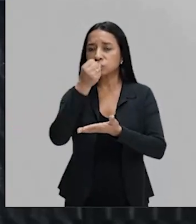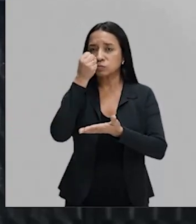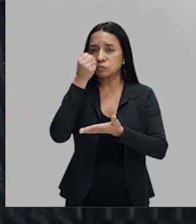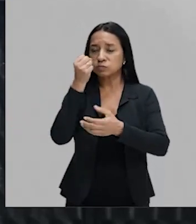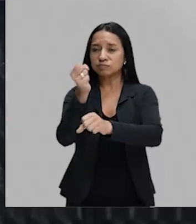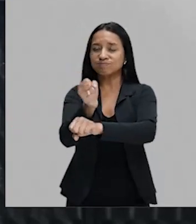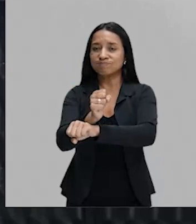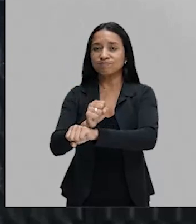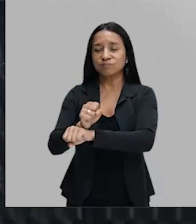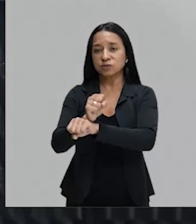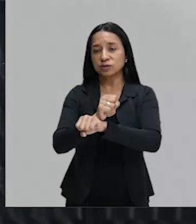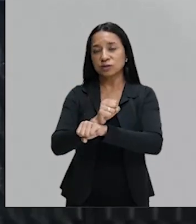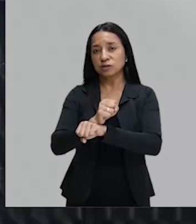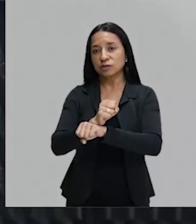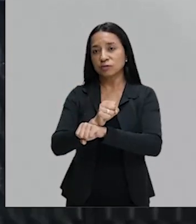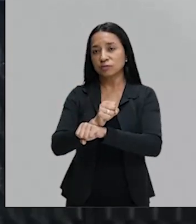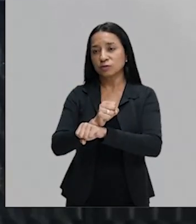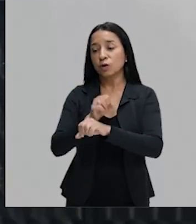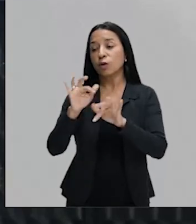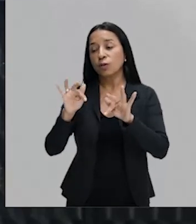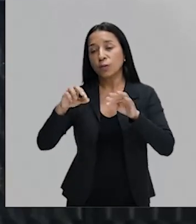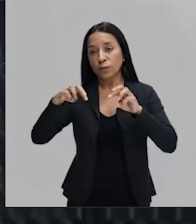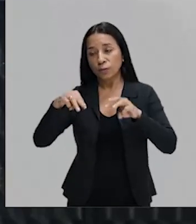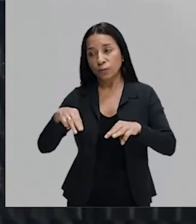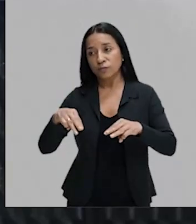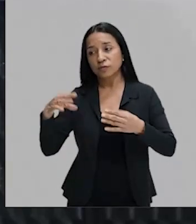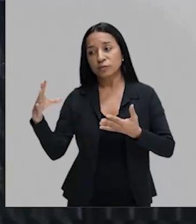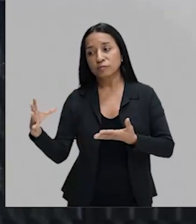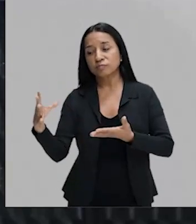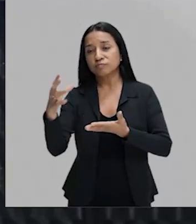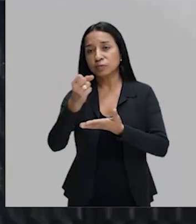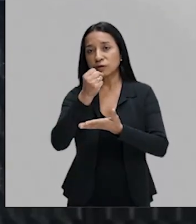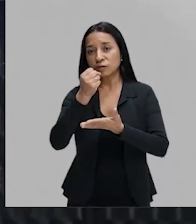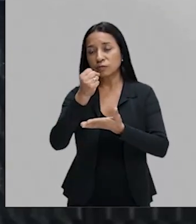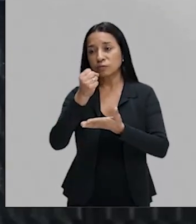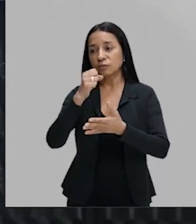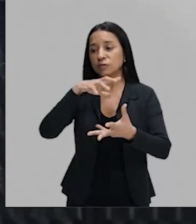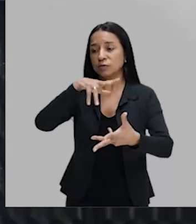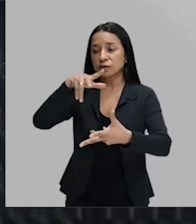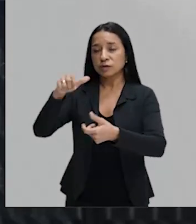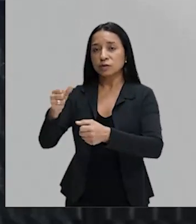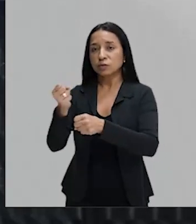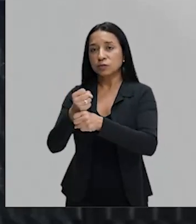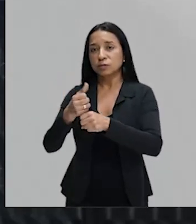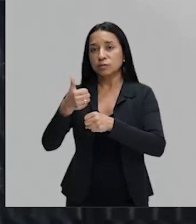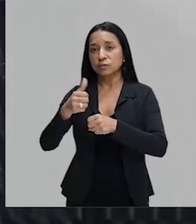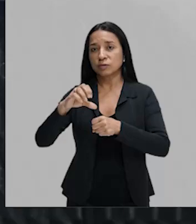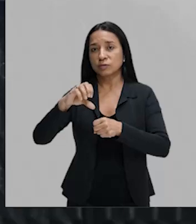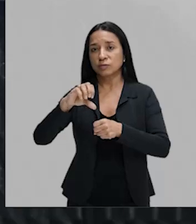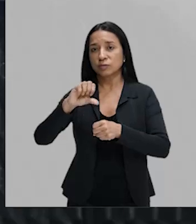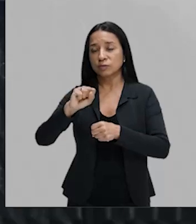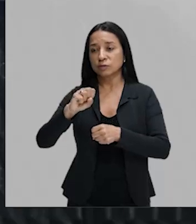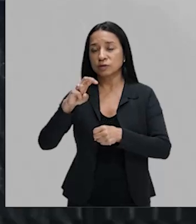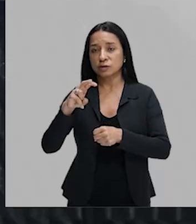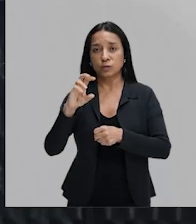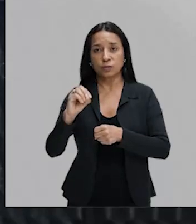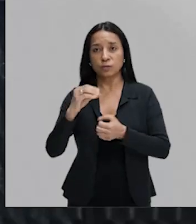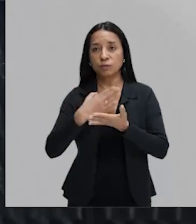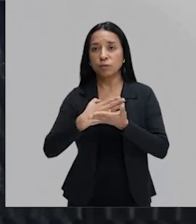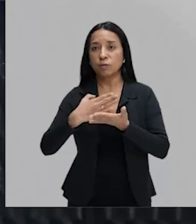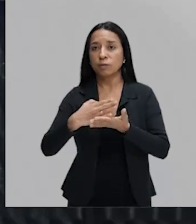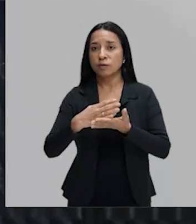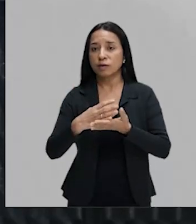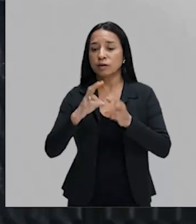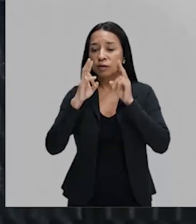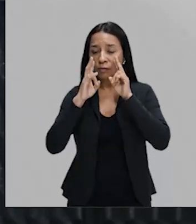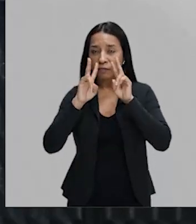escravos, com o fim do tráfico internacional em 1850, a partir dali começa a se observar no